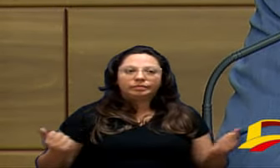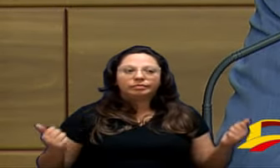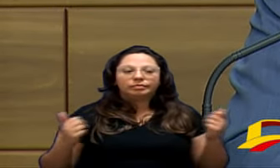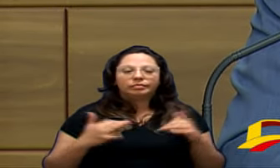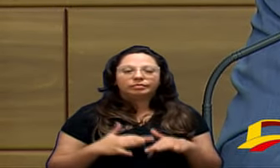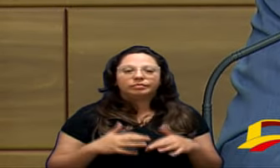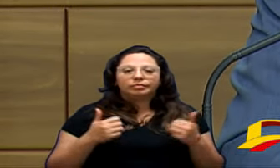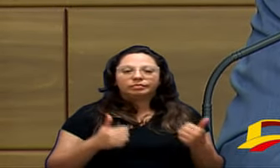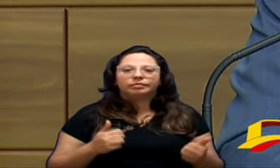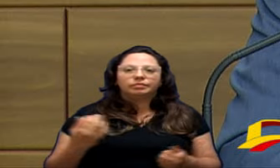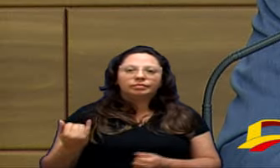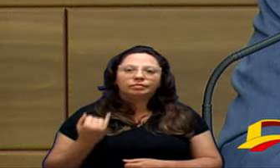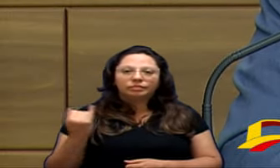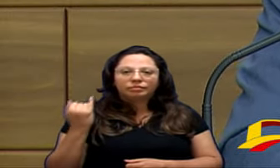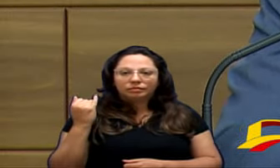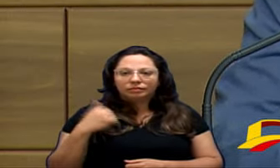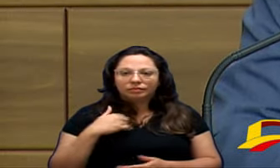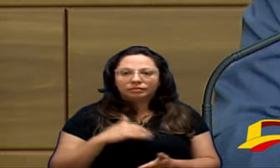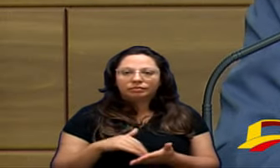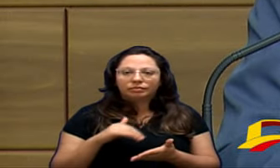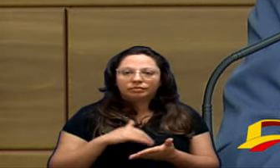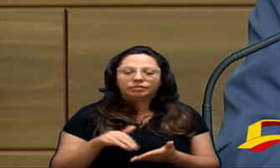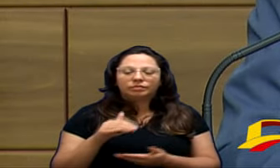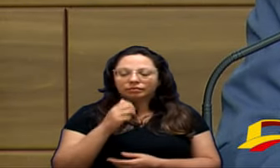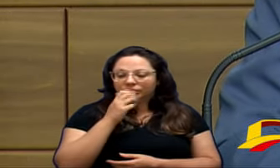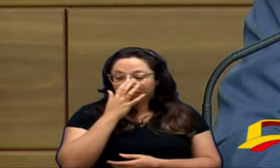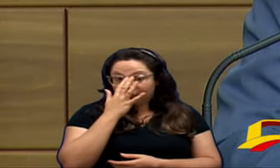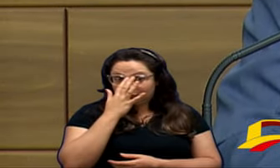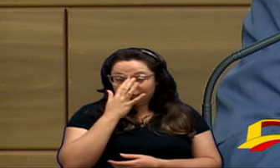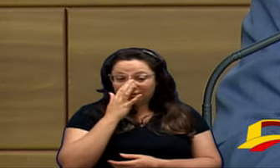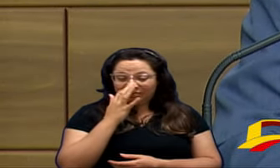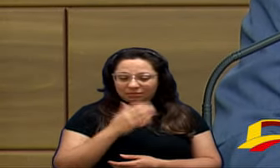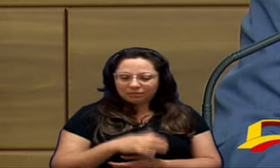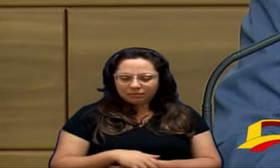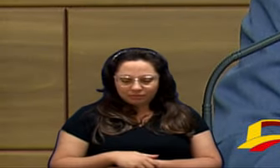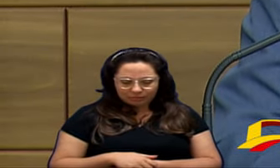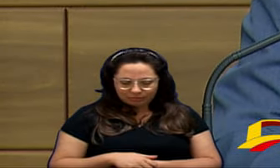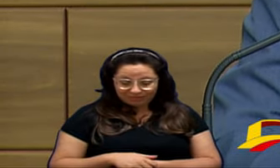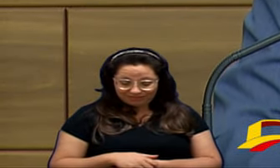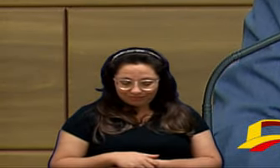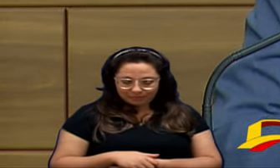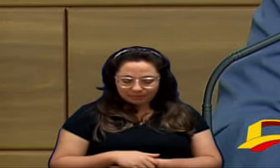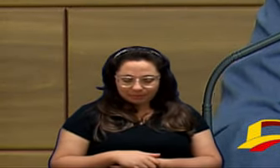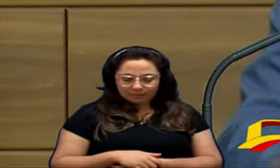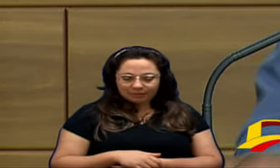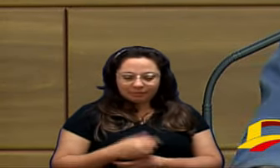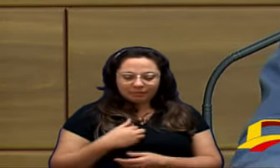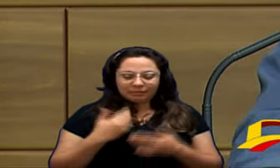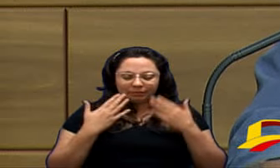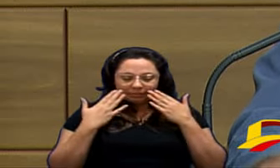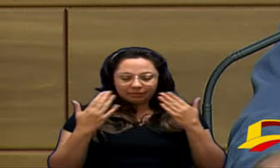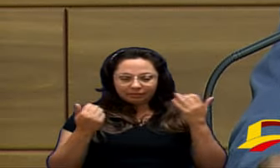o sinal da importância da nossa secretaria né já passando pra nossa apresentação